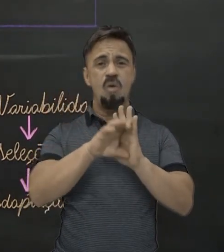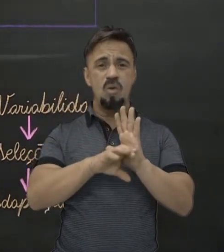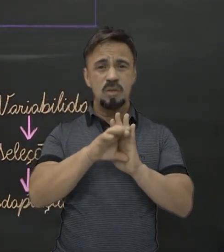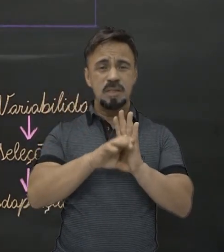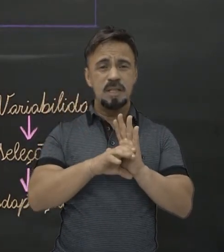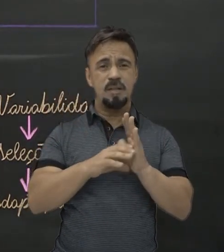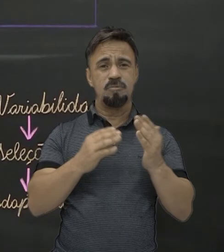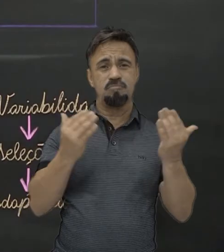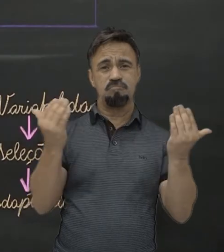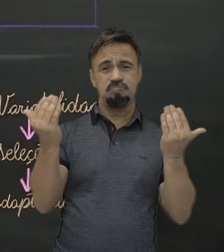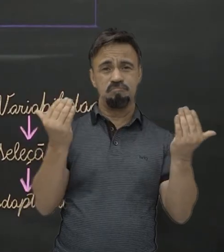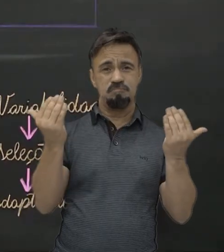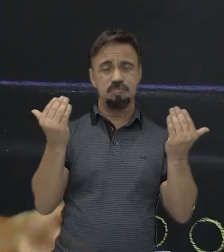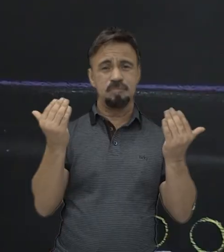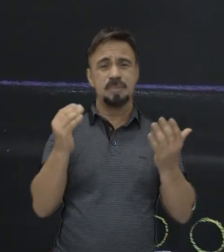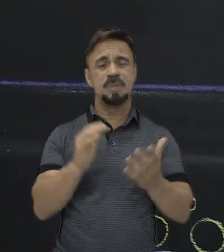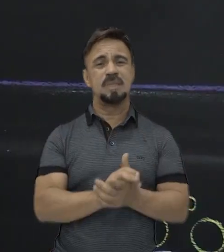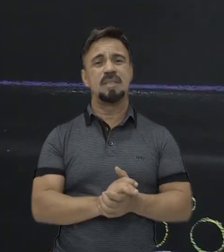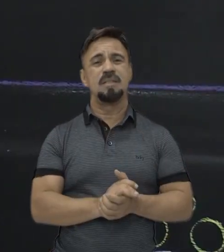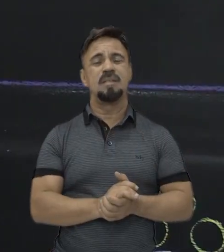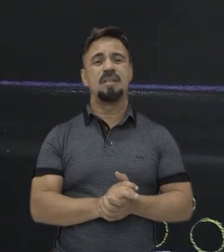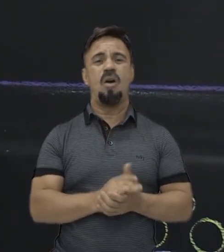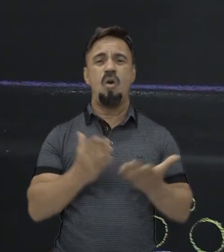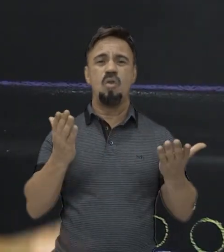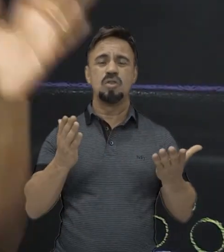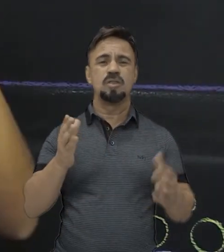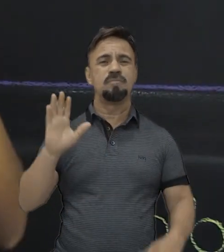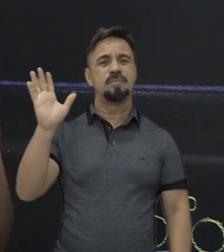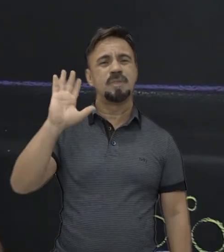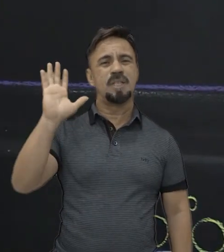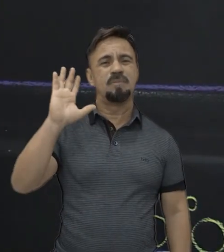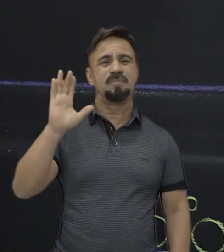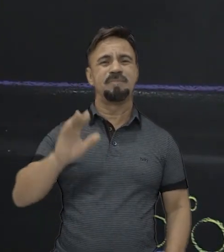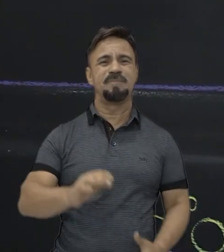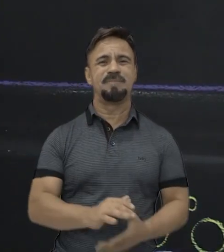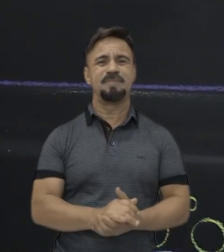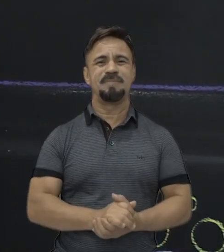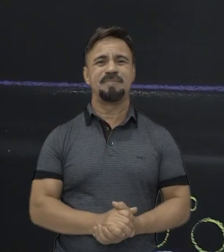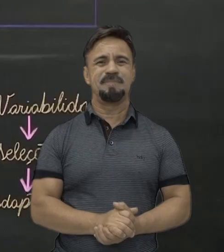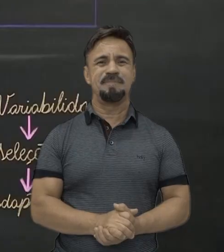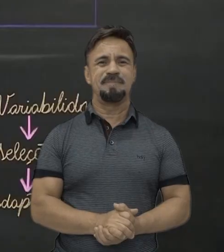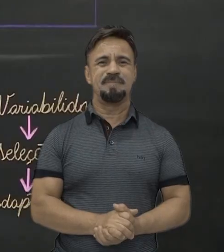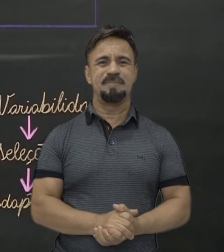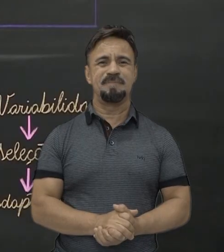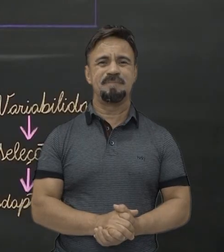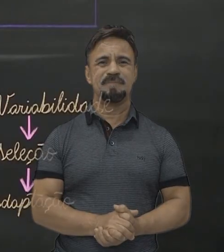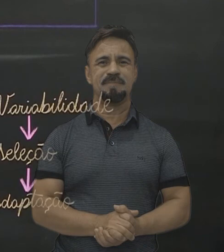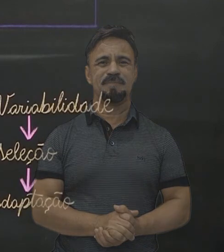lamarquismo e darwinismo, fechamos então a nossa aula de hoje e até a próxima. Tchauzinho!